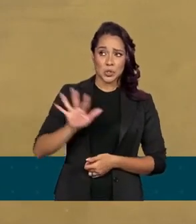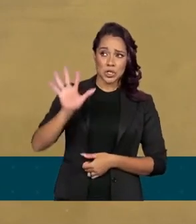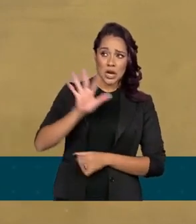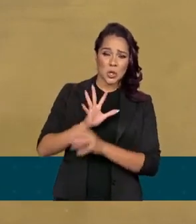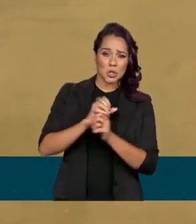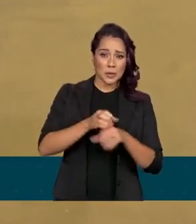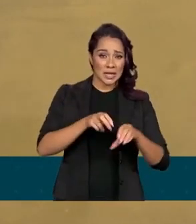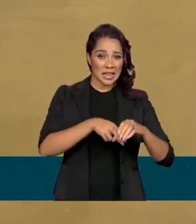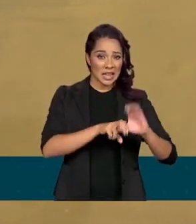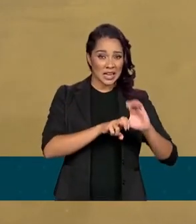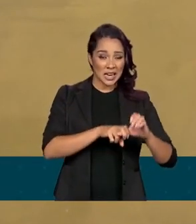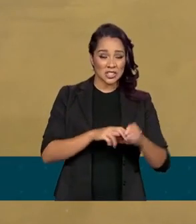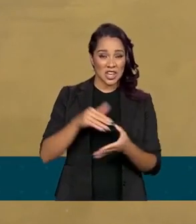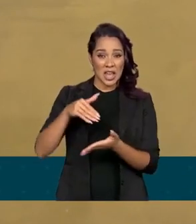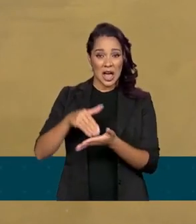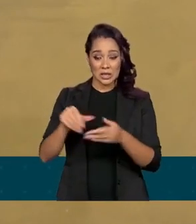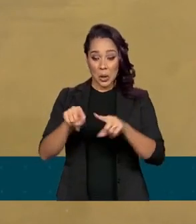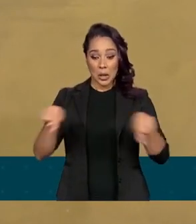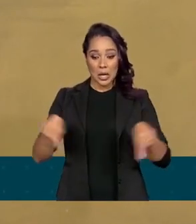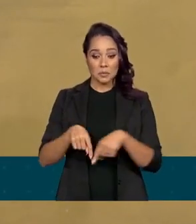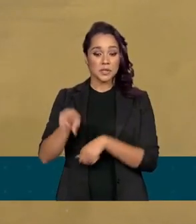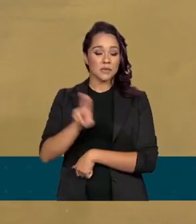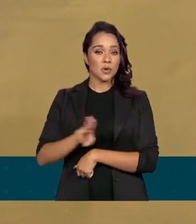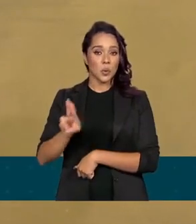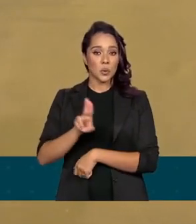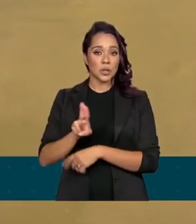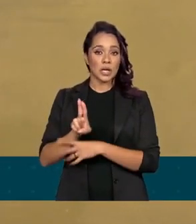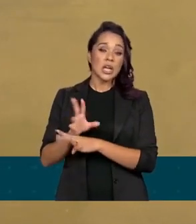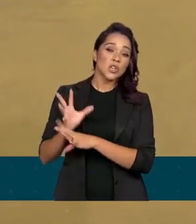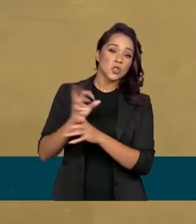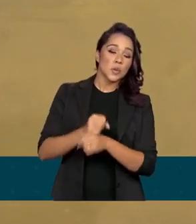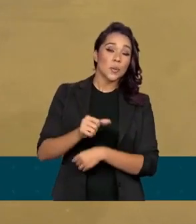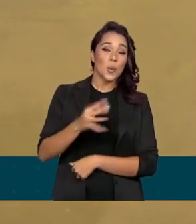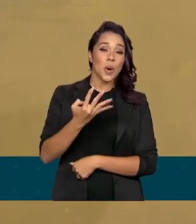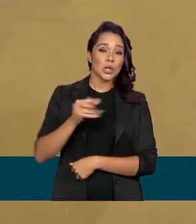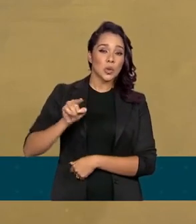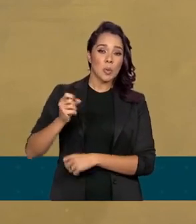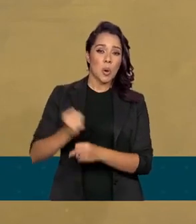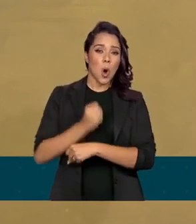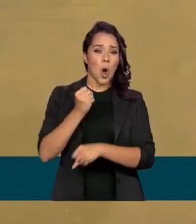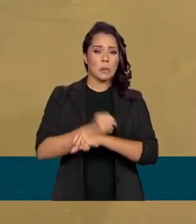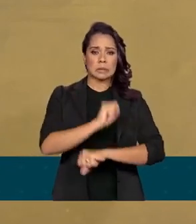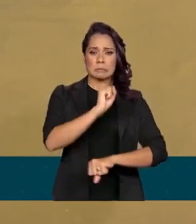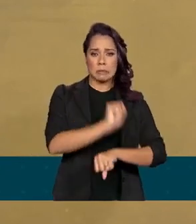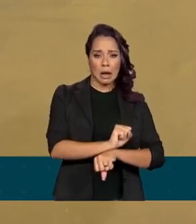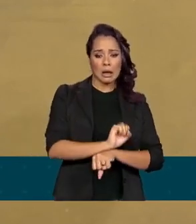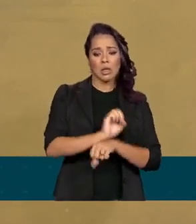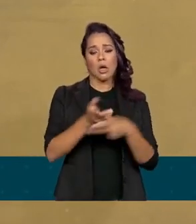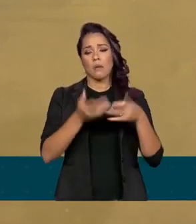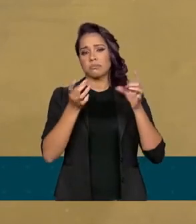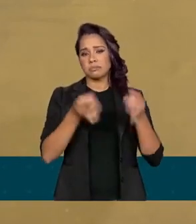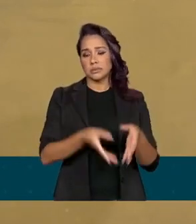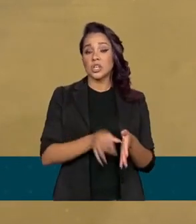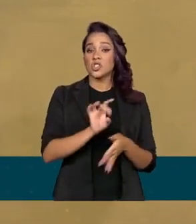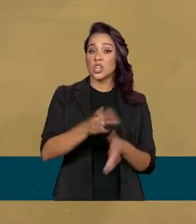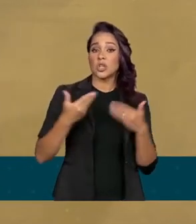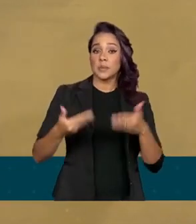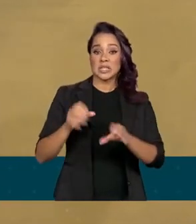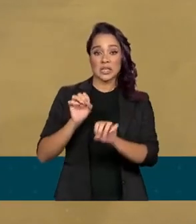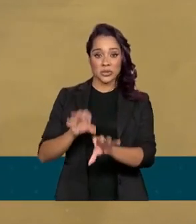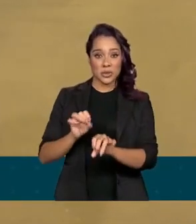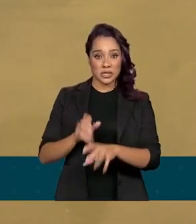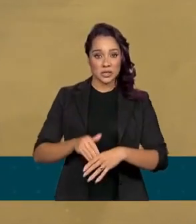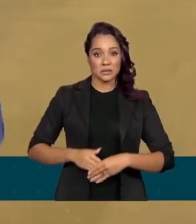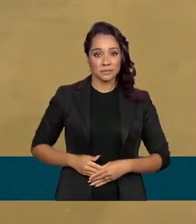desde a creche até o campus, são mais de 4 mil obras paralisadas ou inacabadas só no Ministério da